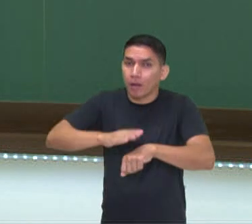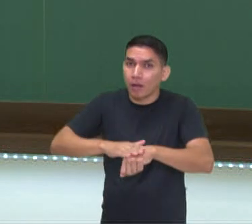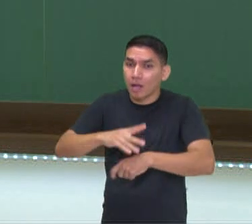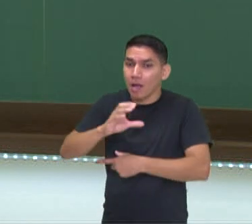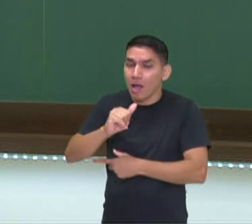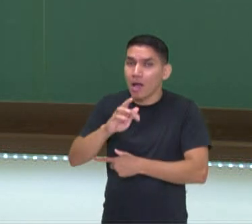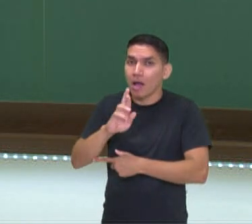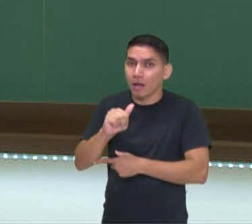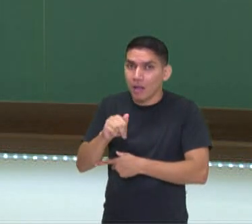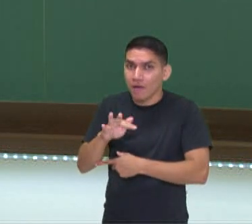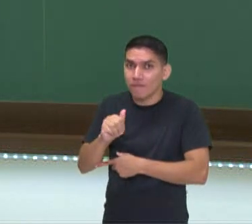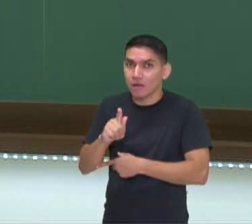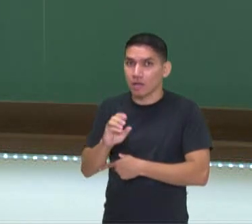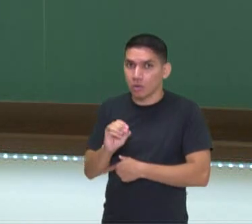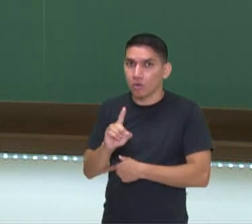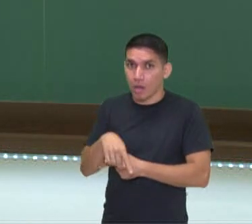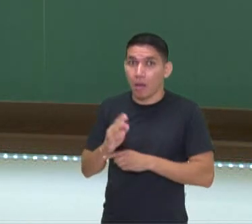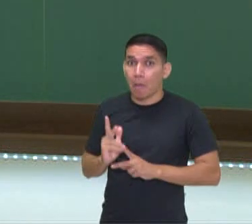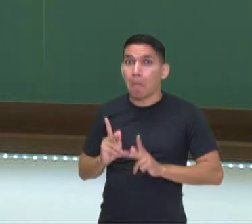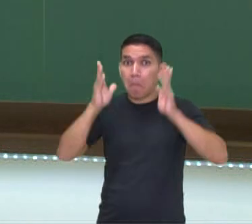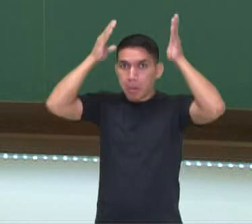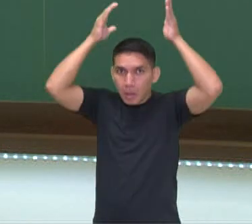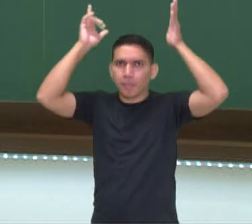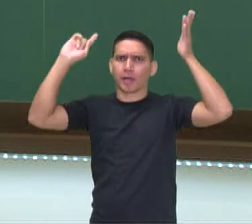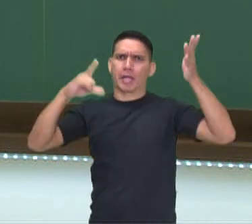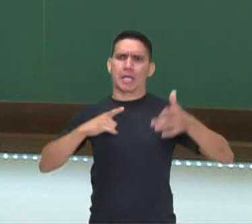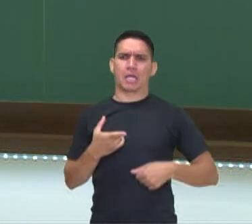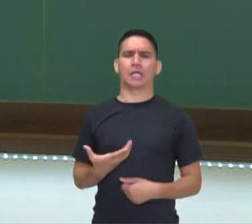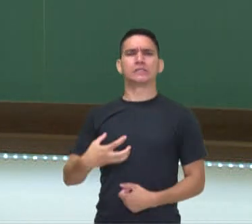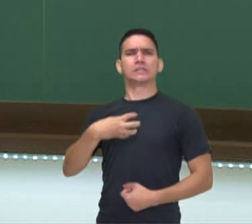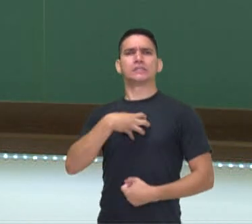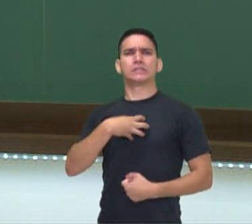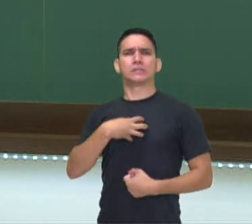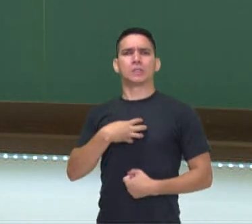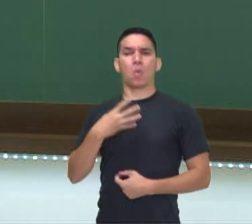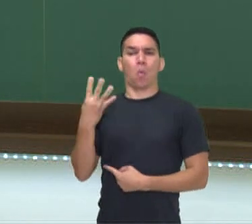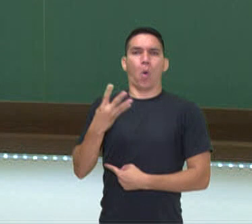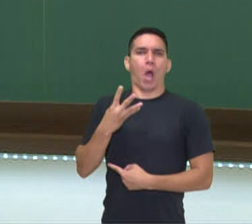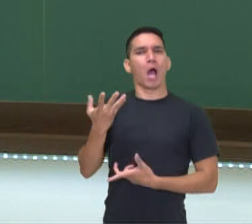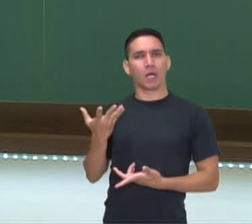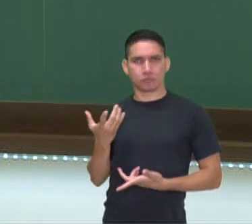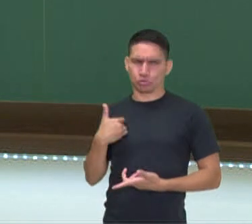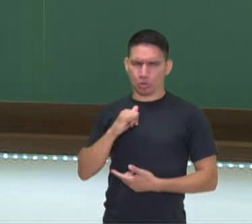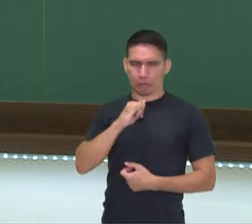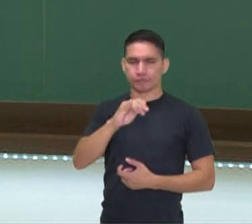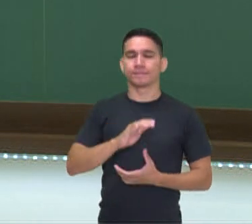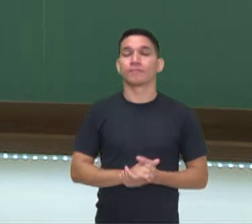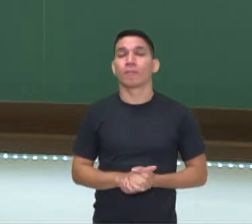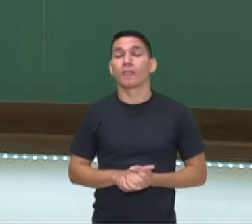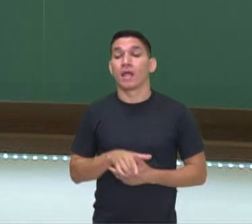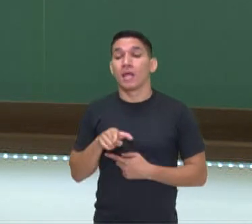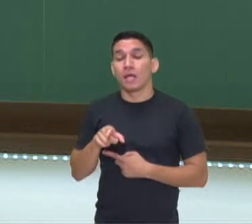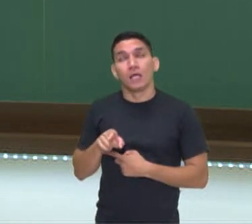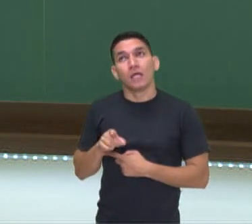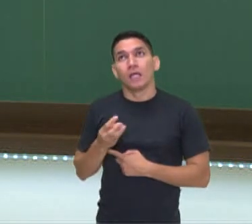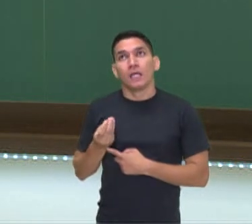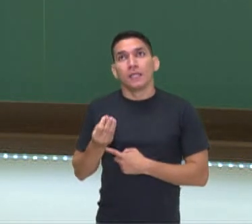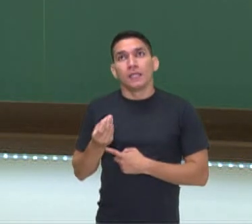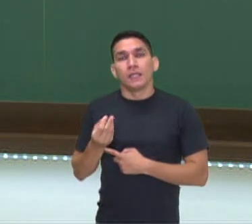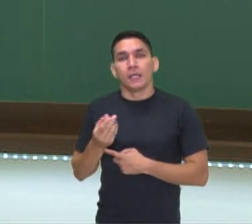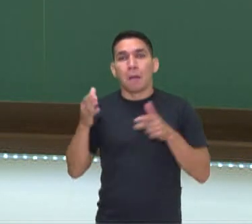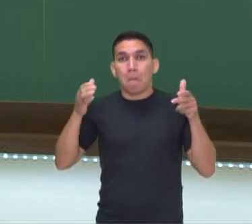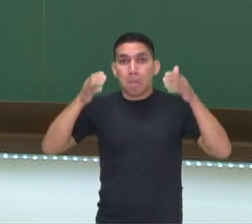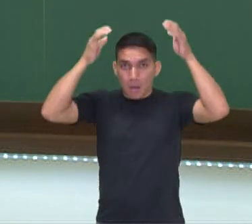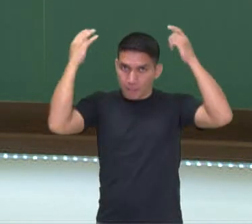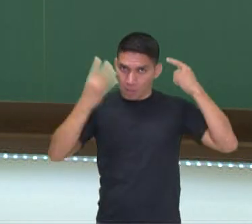ali, né? Que ele se julga, acho que ele se torna o Paulo IV, o Carafa, tá? Só para avisar para vocês. O Papa